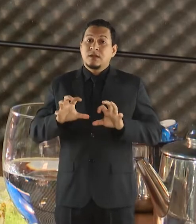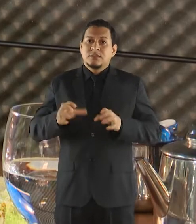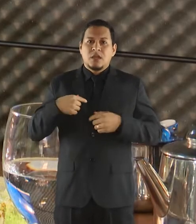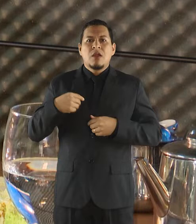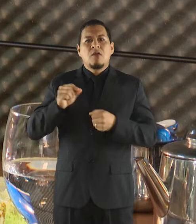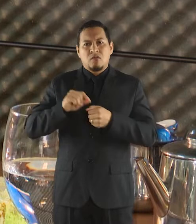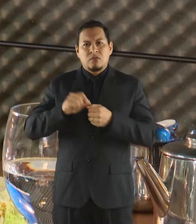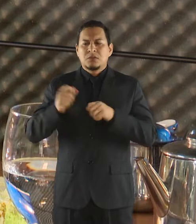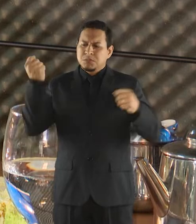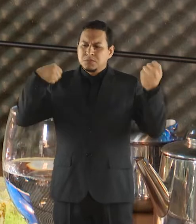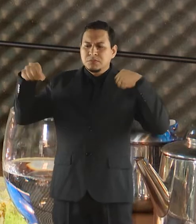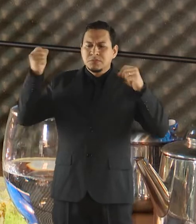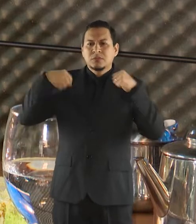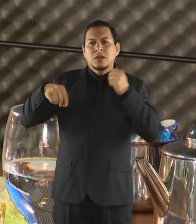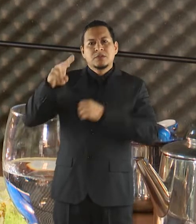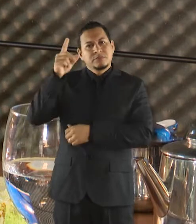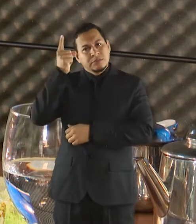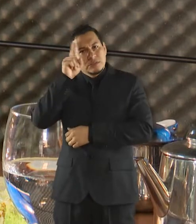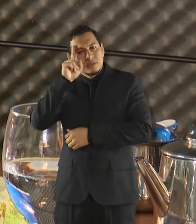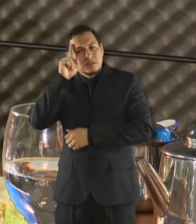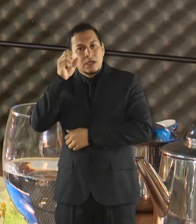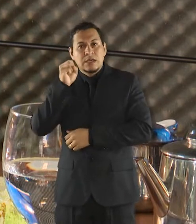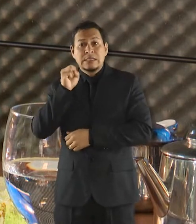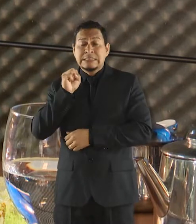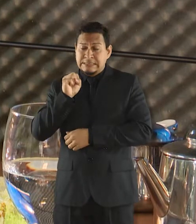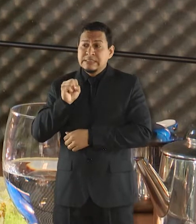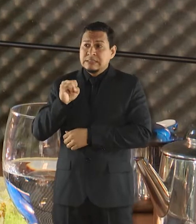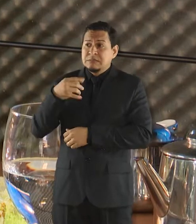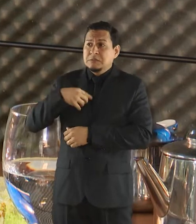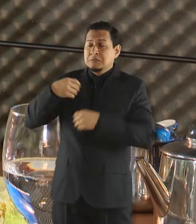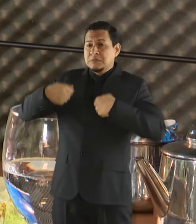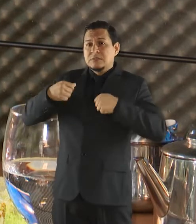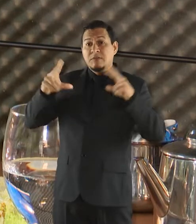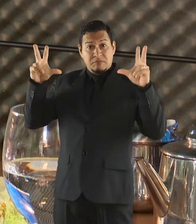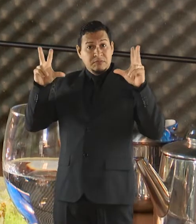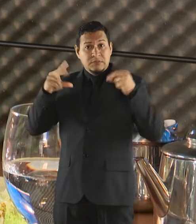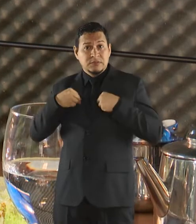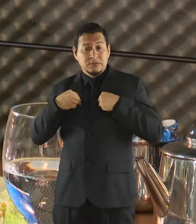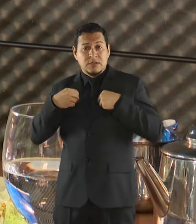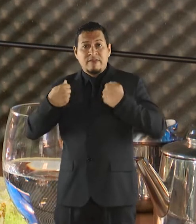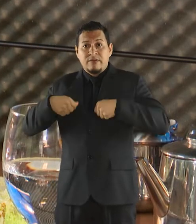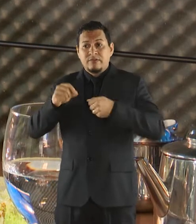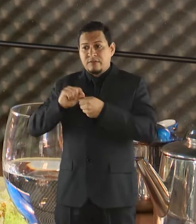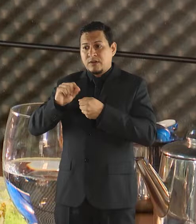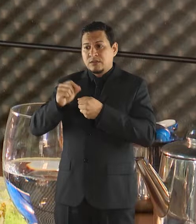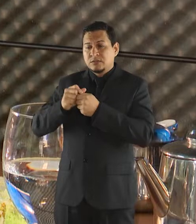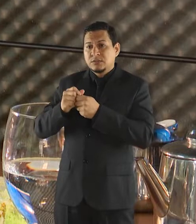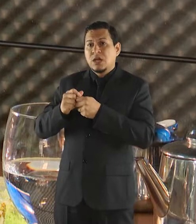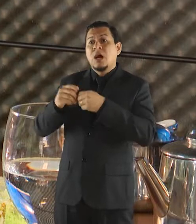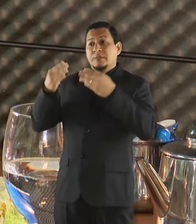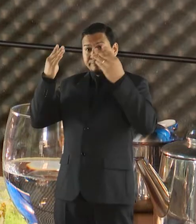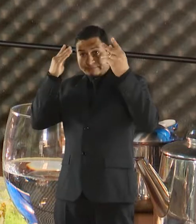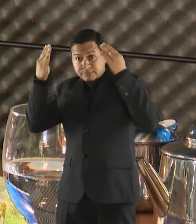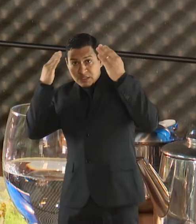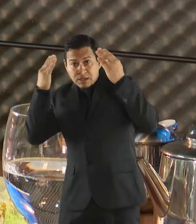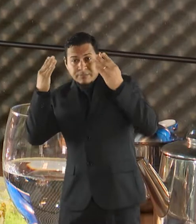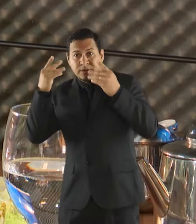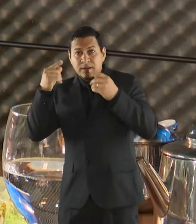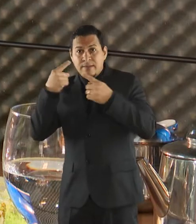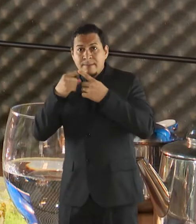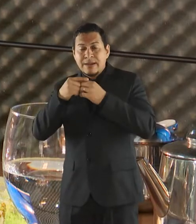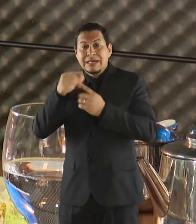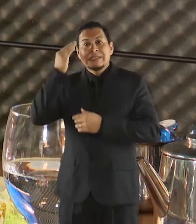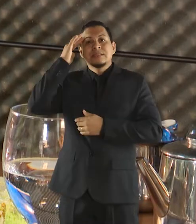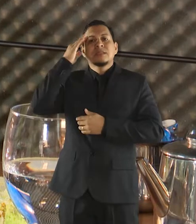faço atividade física constantemente, sempre que necessito, faço terapia, justamente para poder lidar com as dores que não